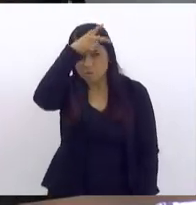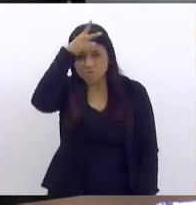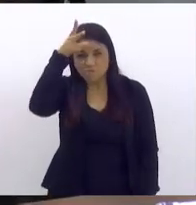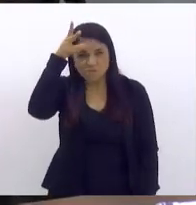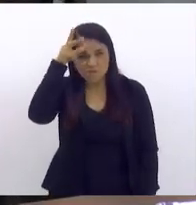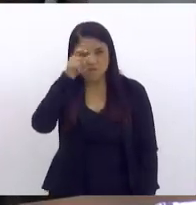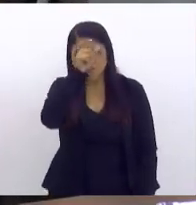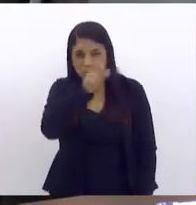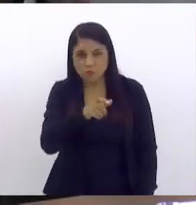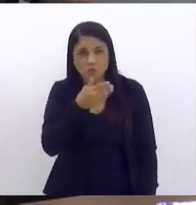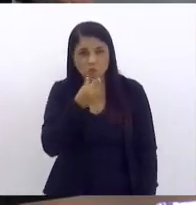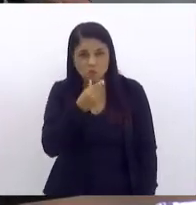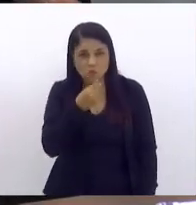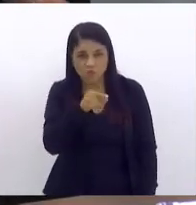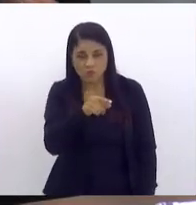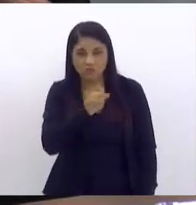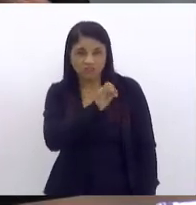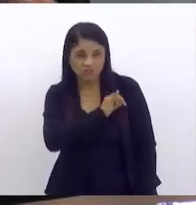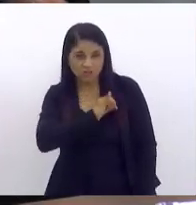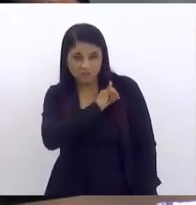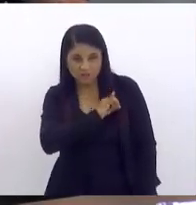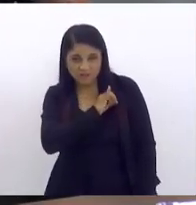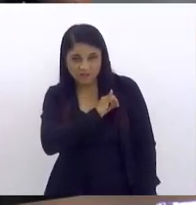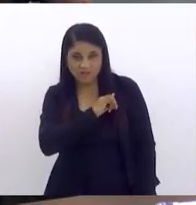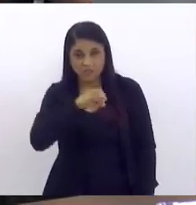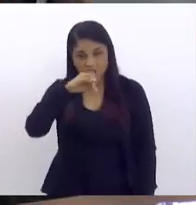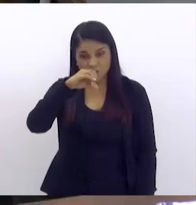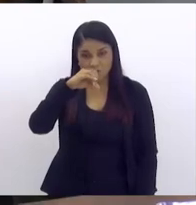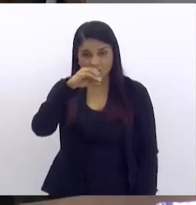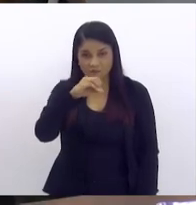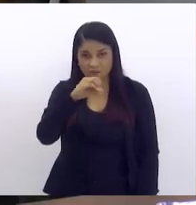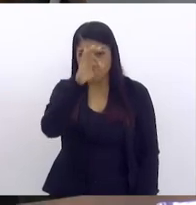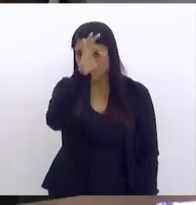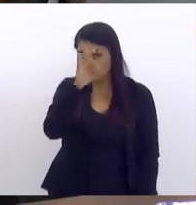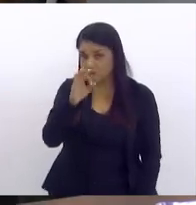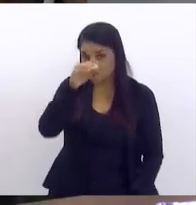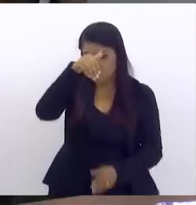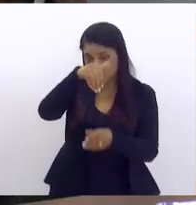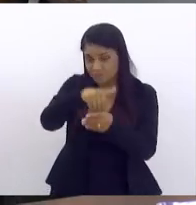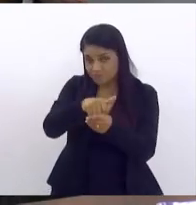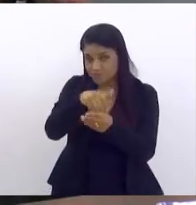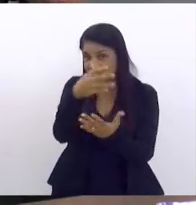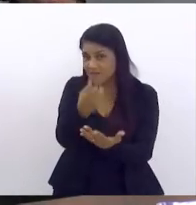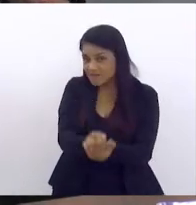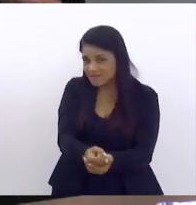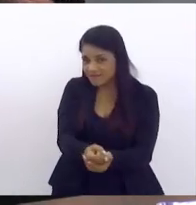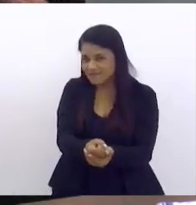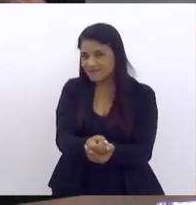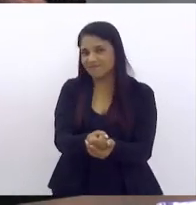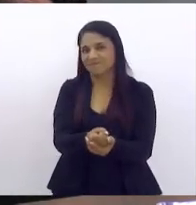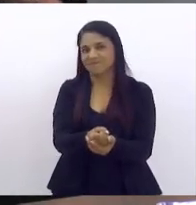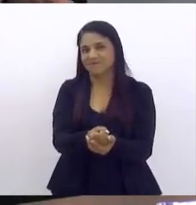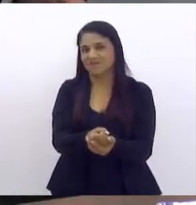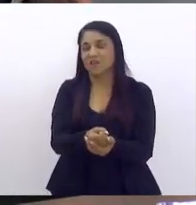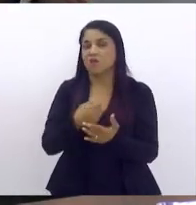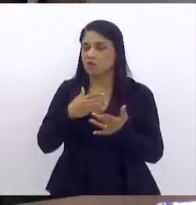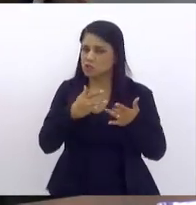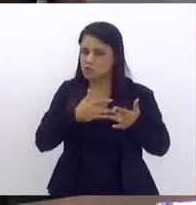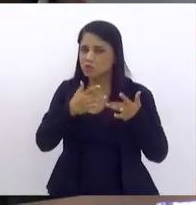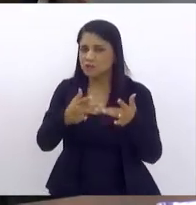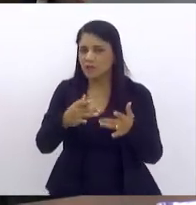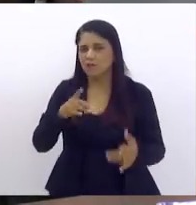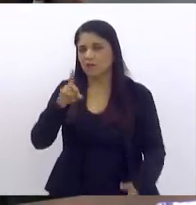melhor prefeito do Brasil, porque tem 90% de aprovação, deputado Val? E quero ser solidário ao Dell'Aroli. Tem